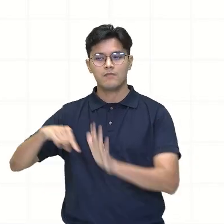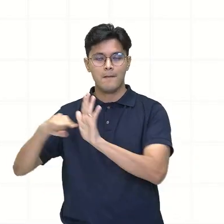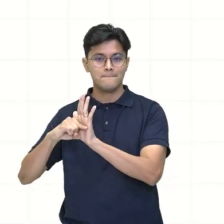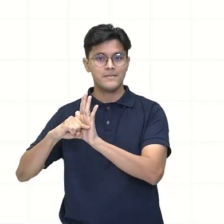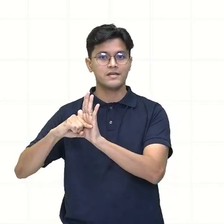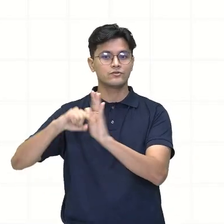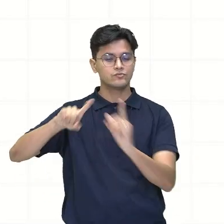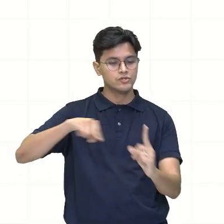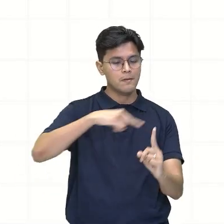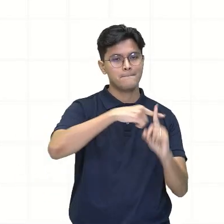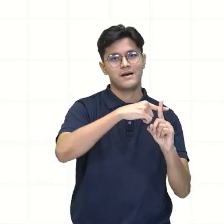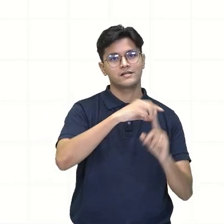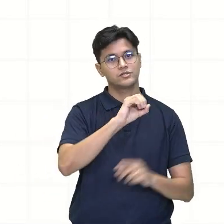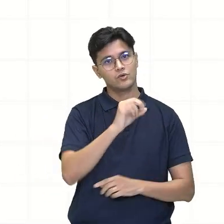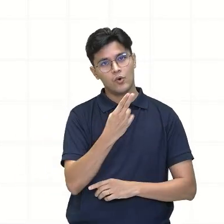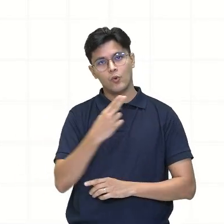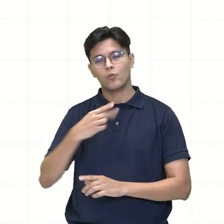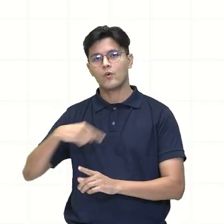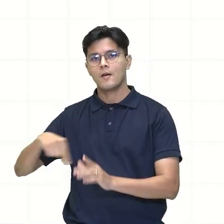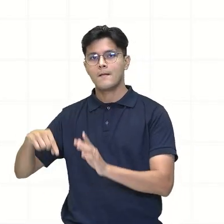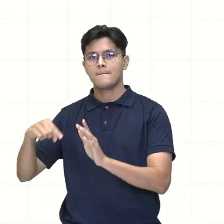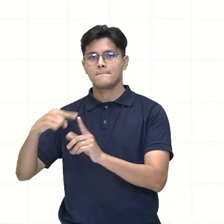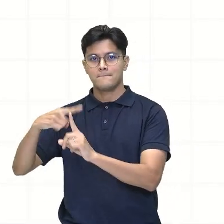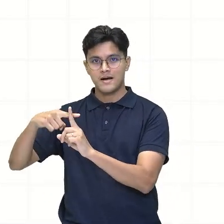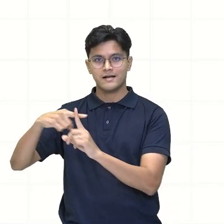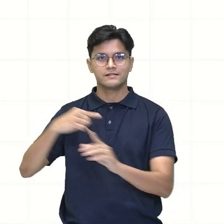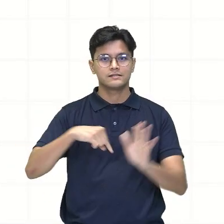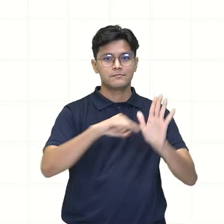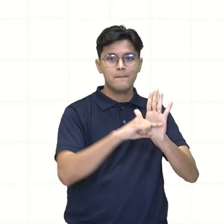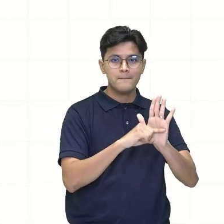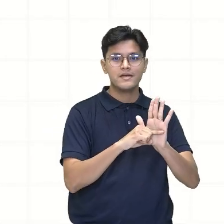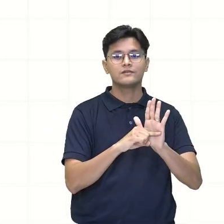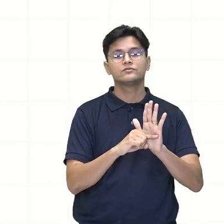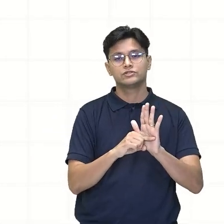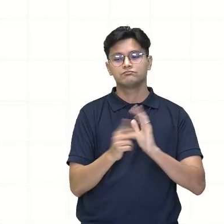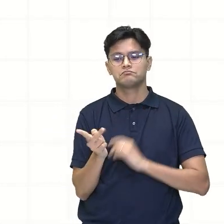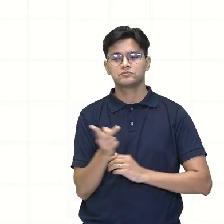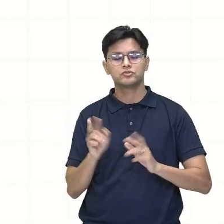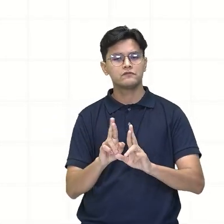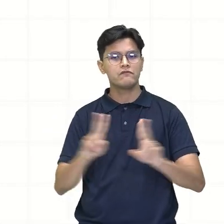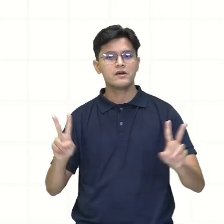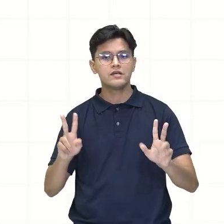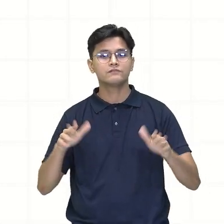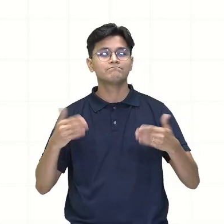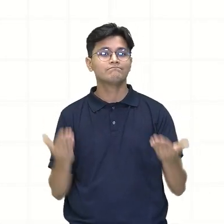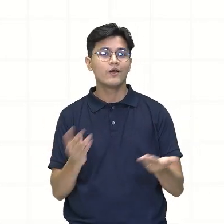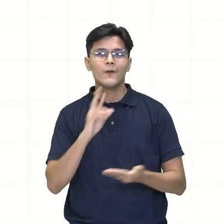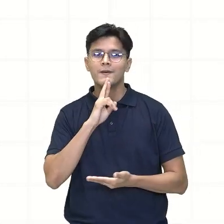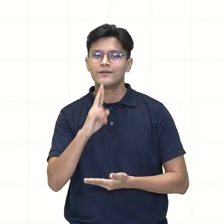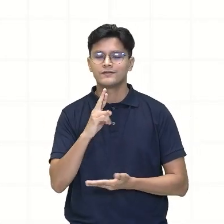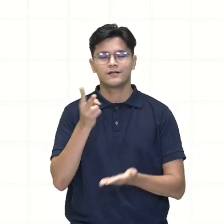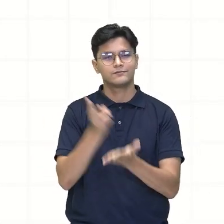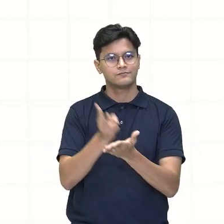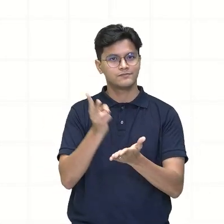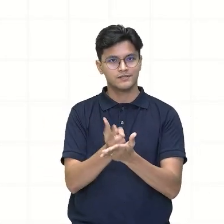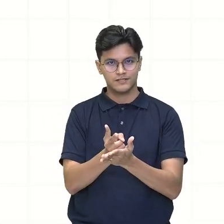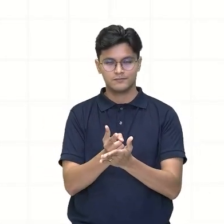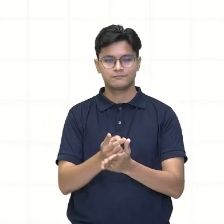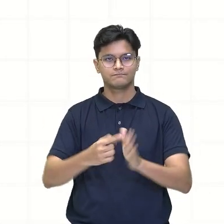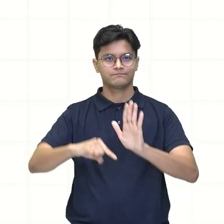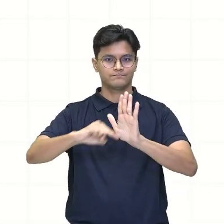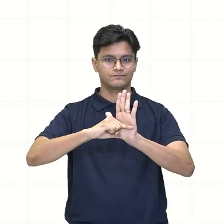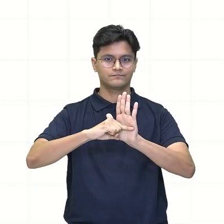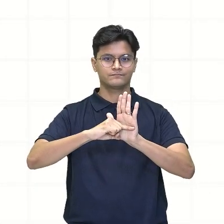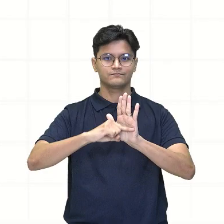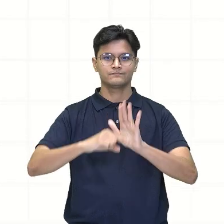sinais diferentes, um valor positivo multiplicado por um valor negativo, ou vice-versa, o resultado é